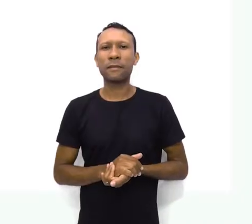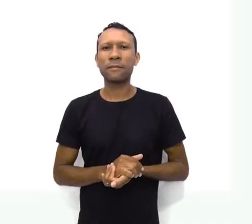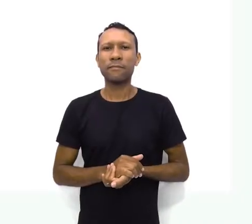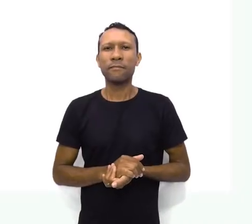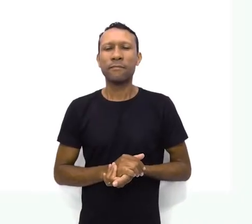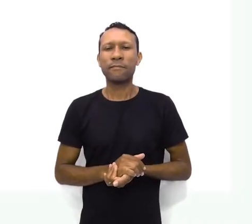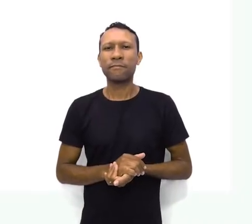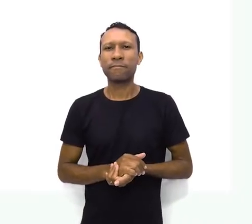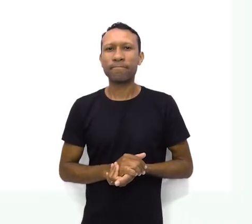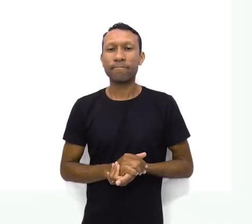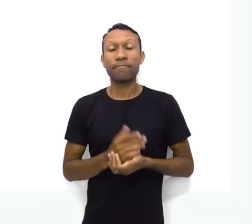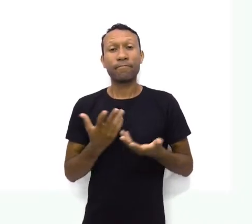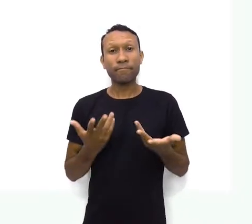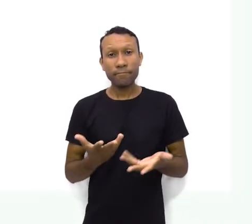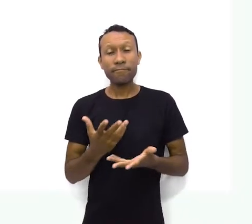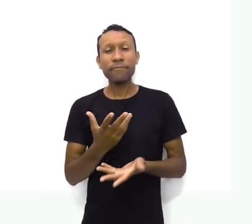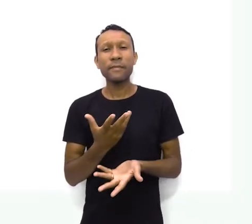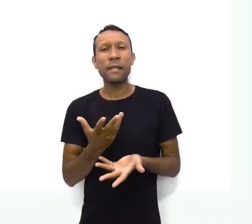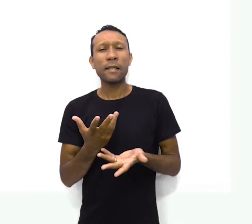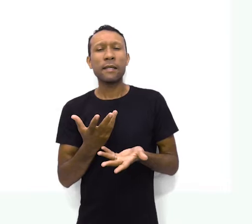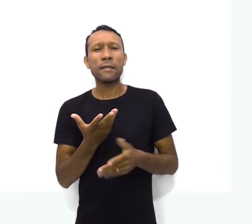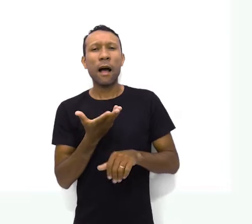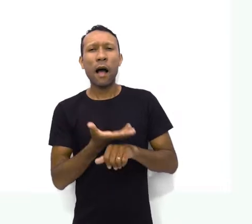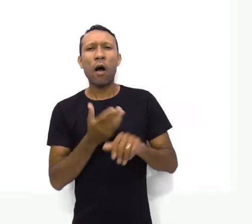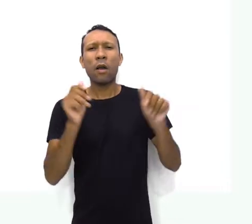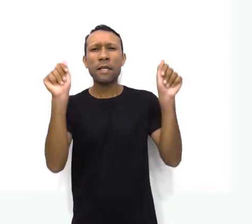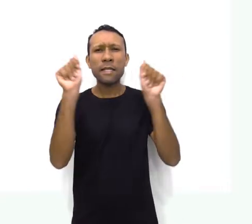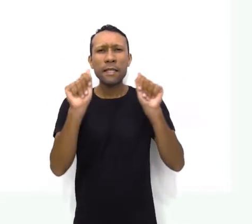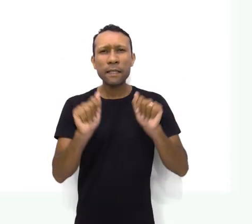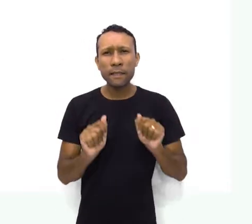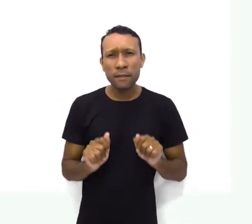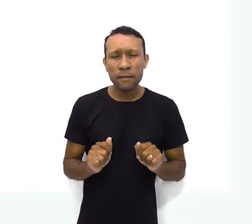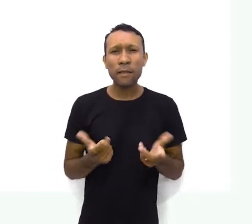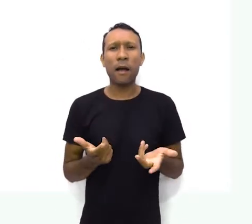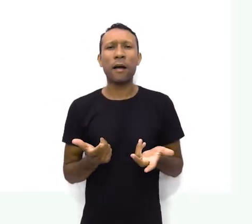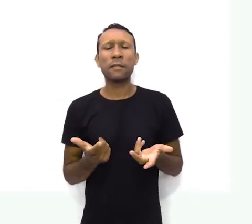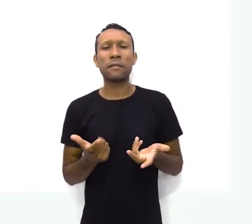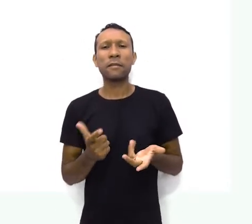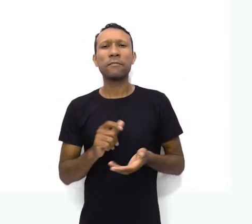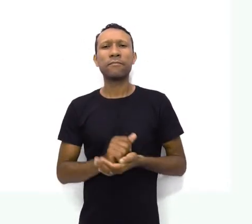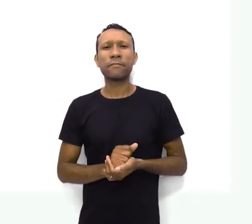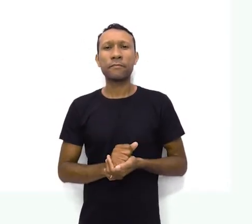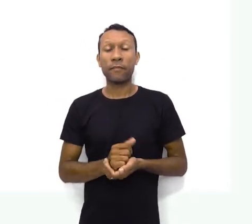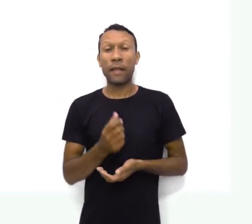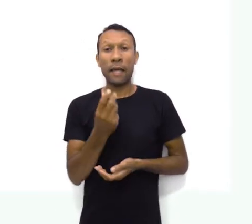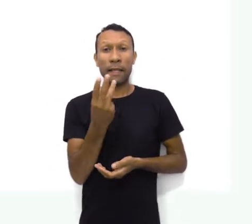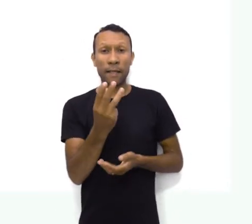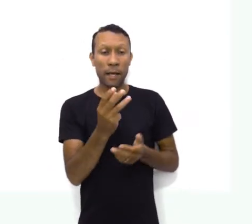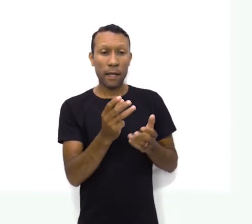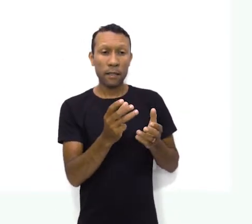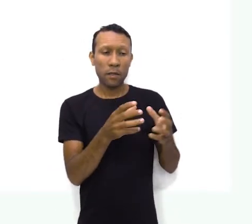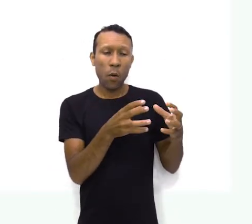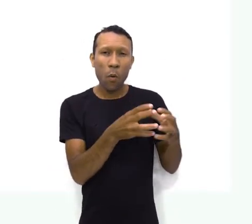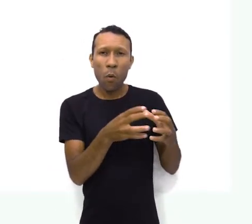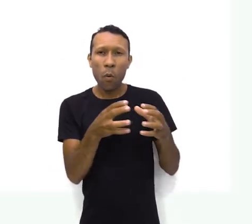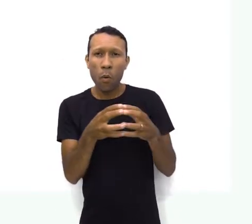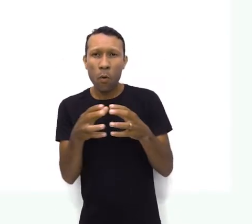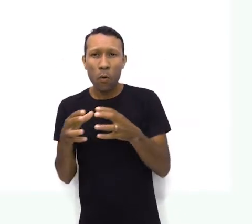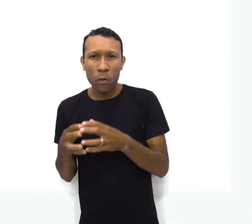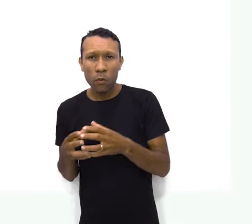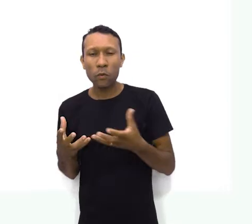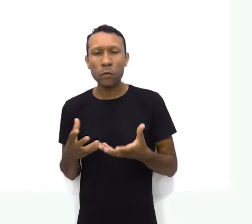Na aula de arte do 8º ano B da Escola Manuel Limeira, 3 equipes ficaram